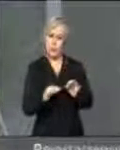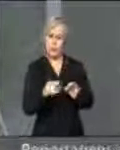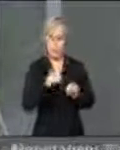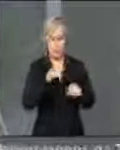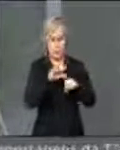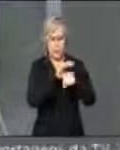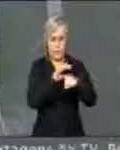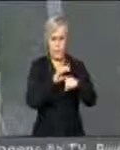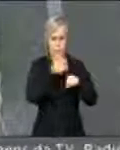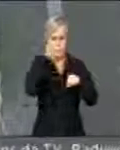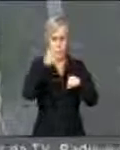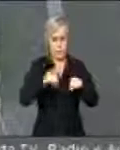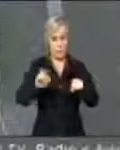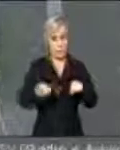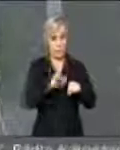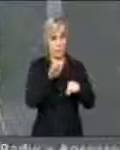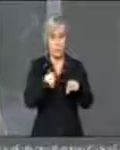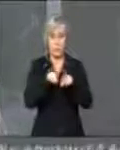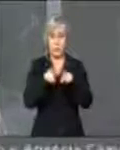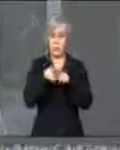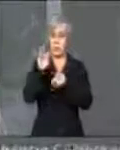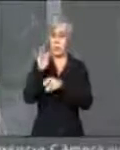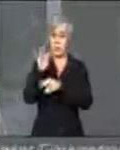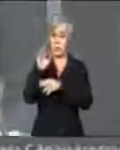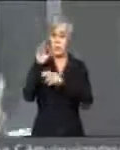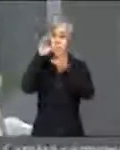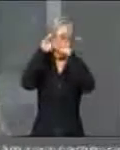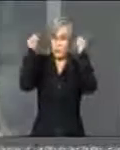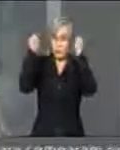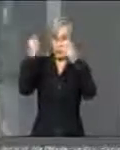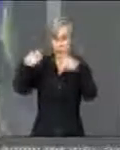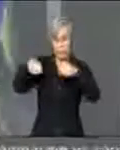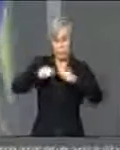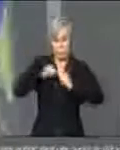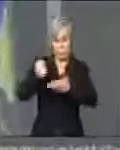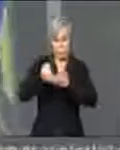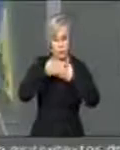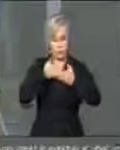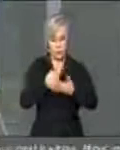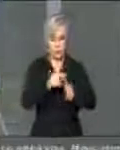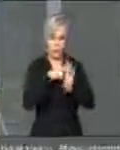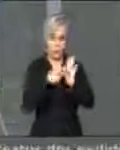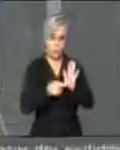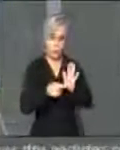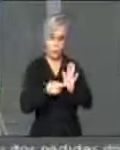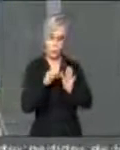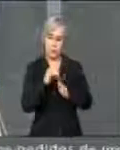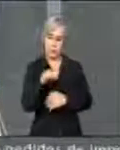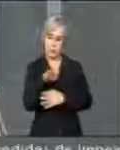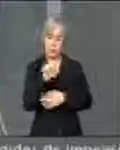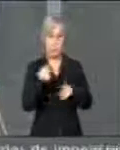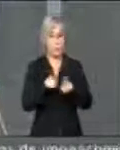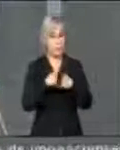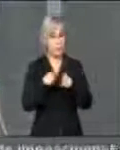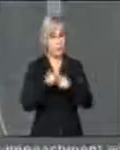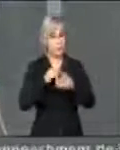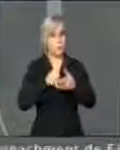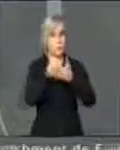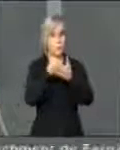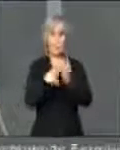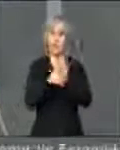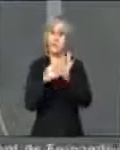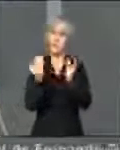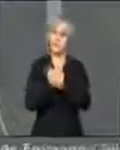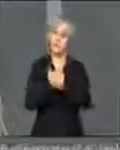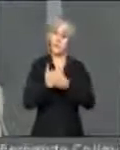a Constituição e que o STF nos colocou como um rito. Então, diz aqui, aliás, baseado inclusive no próprio